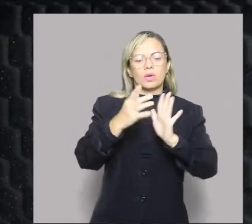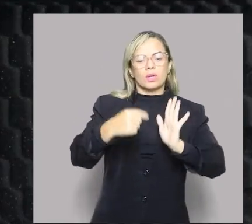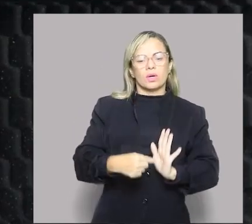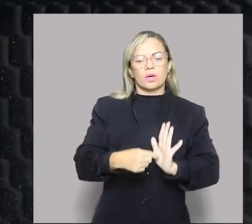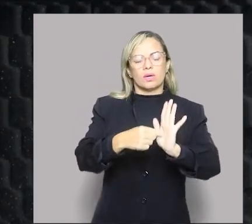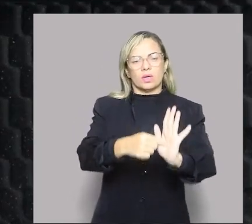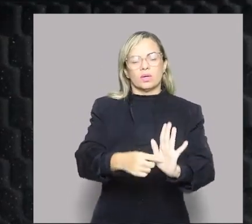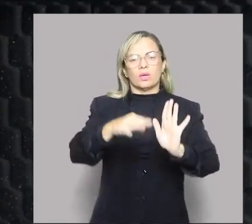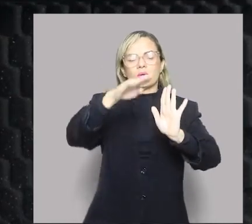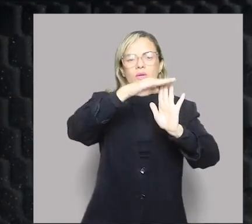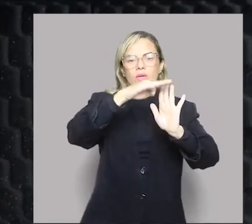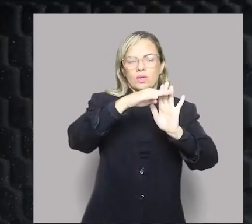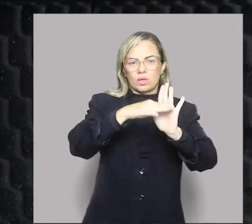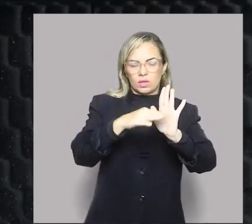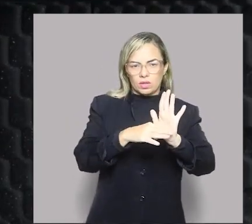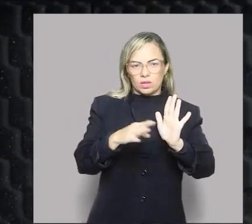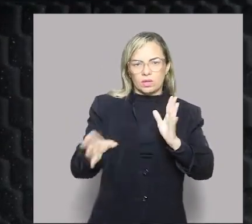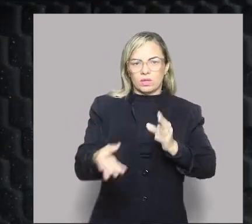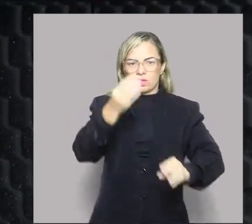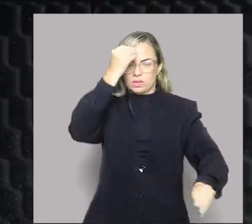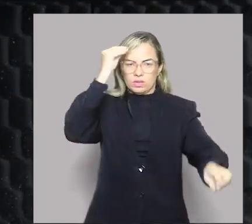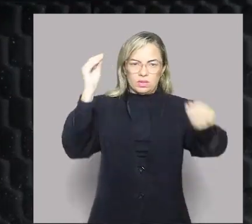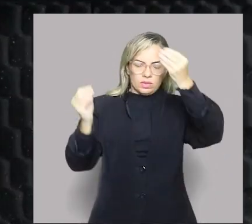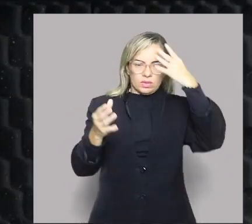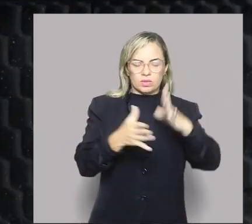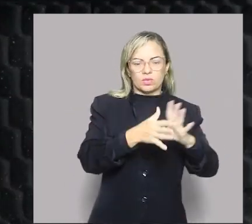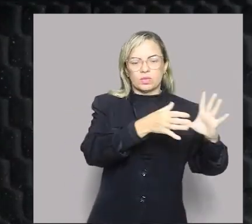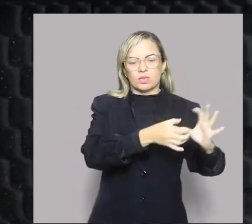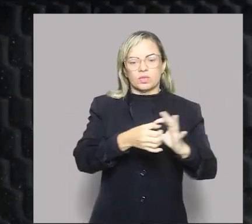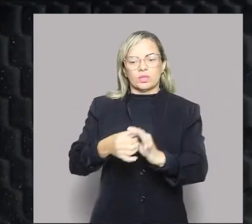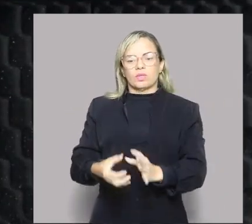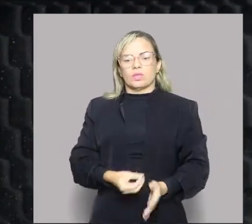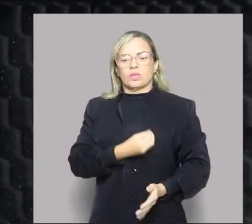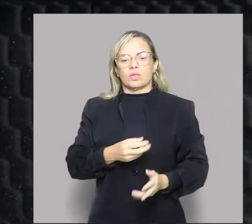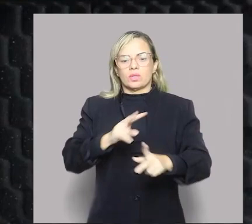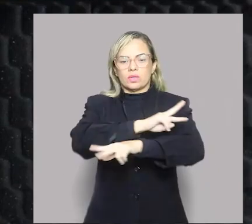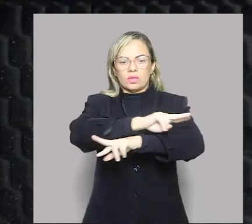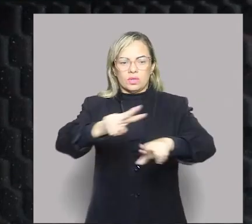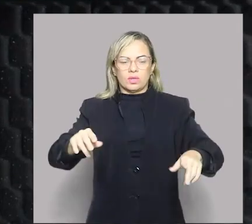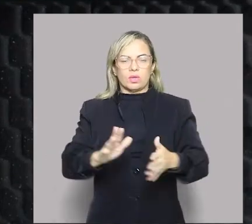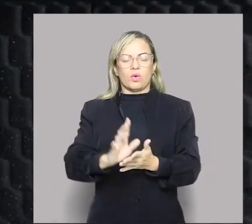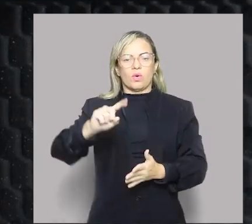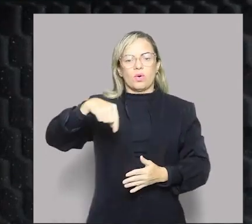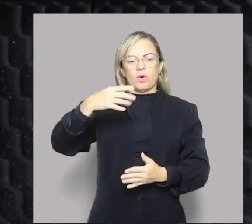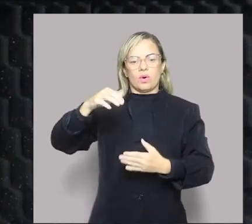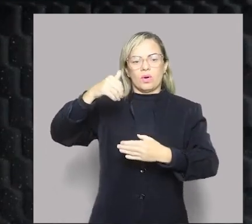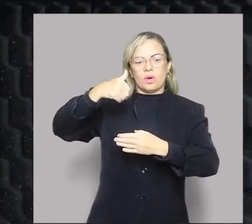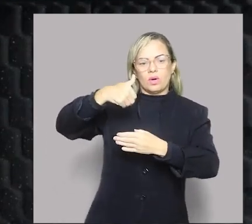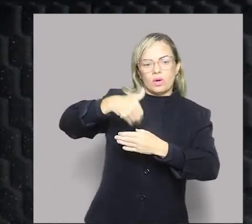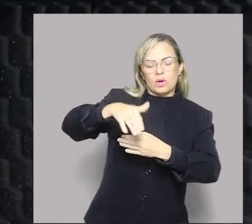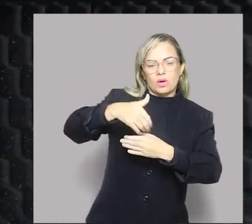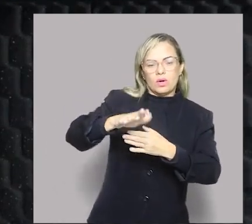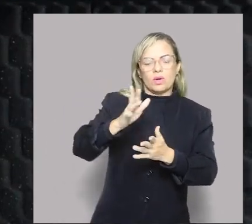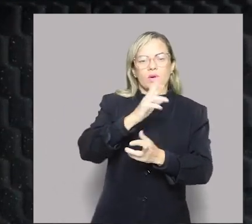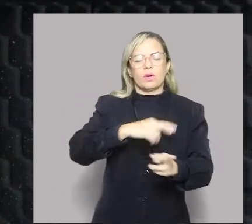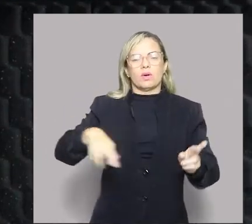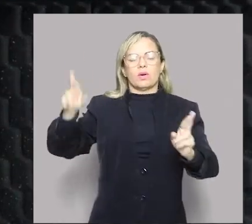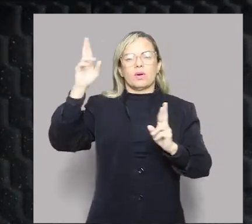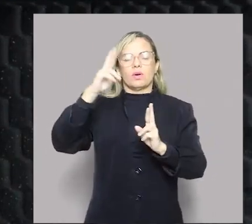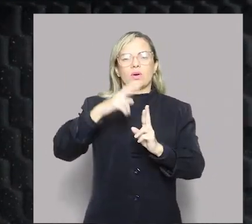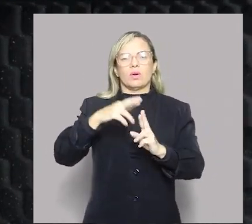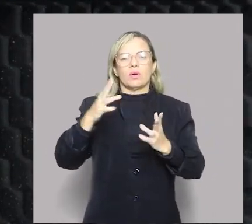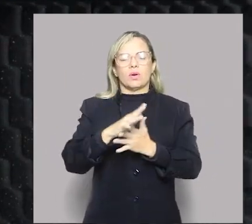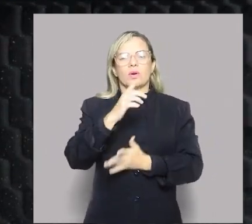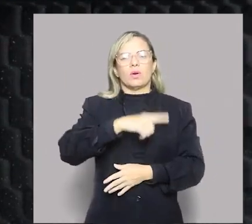do seu repertório variado. Uma outra dica também que eu posso dar dentro do contexto das referências é